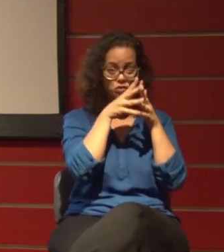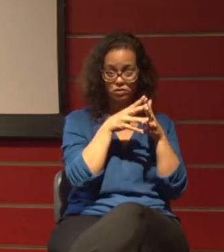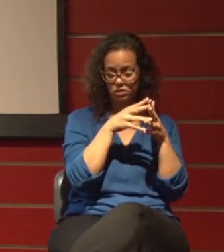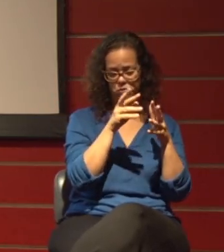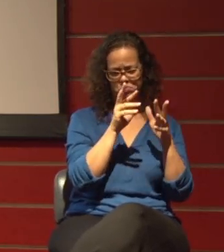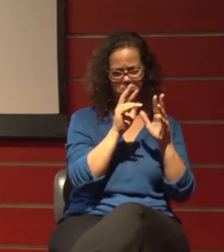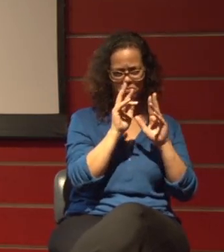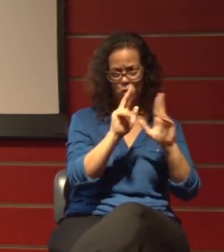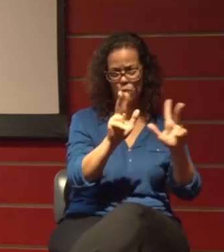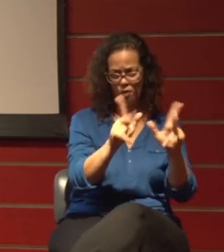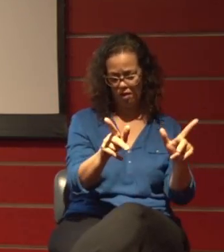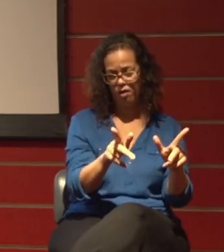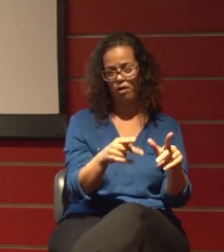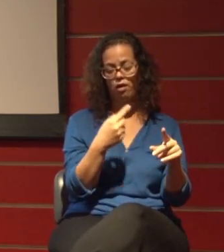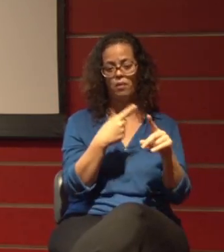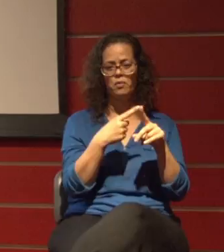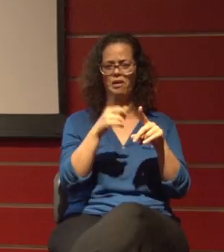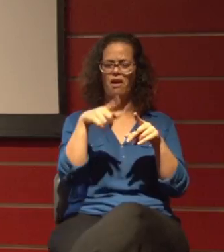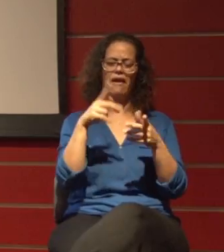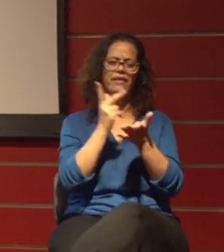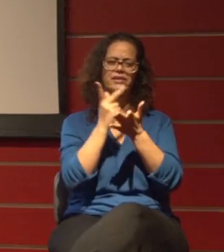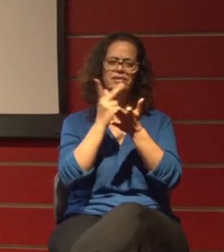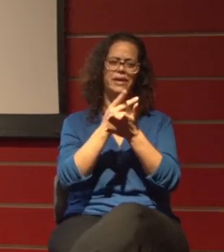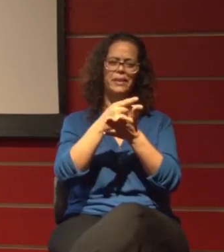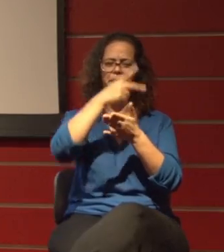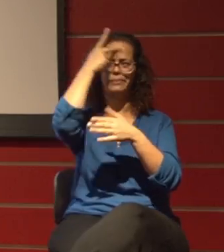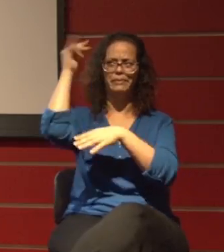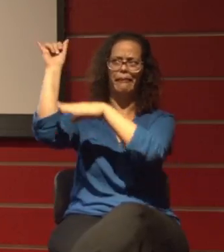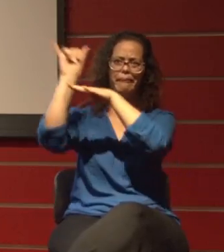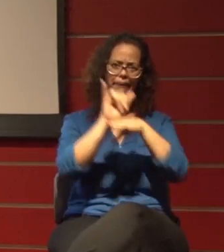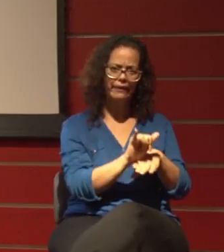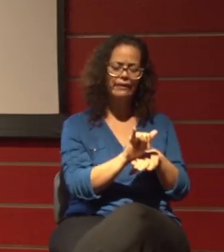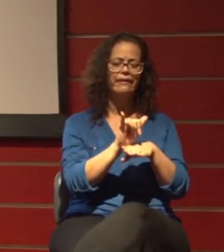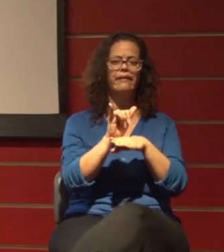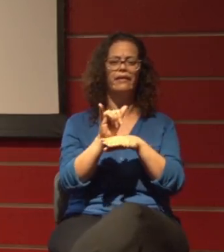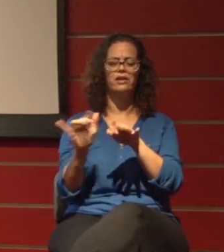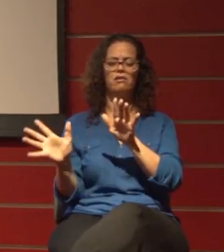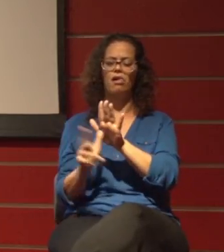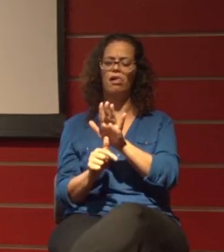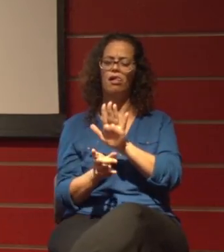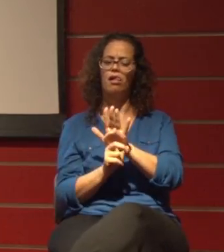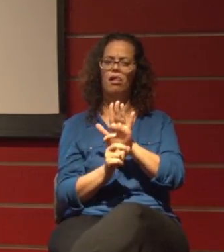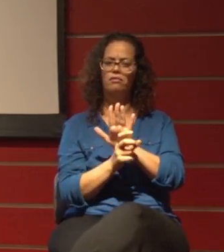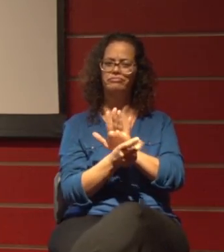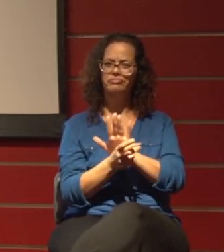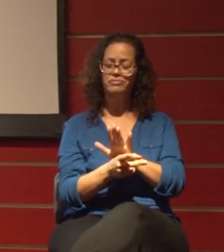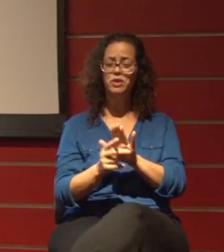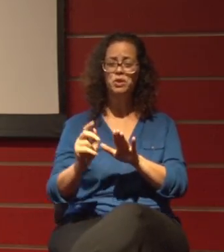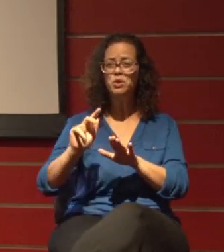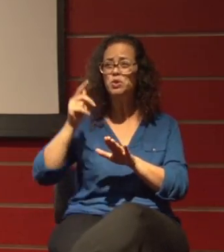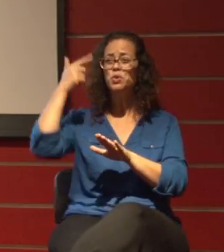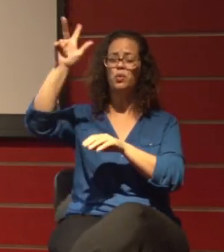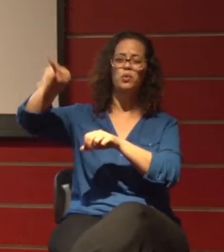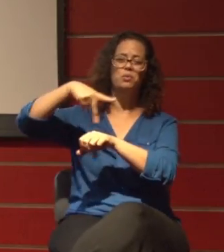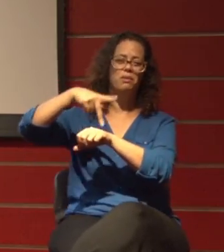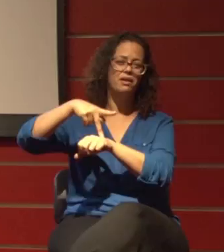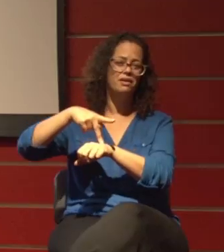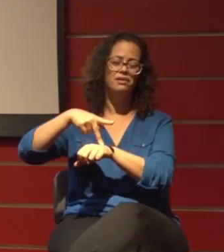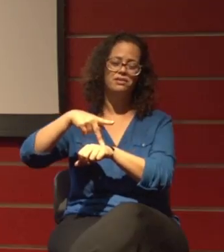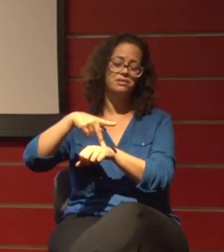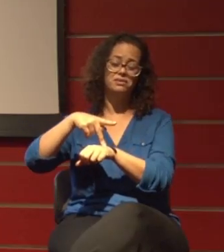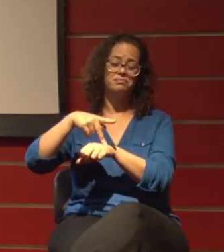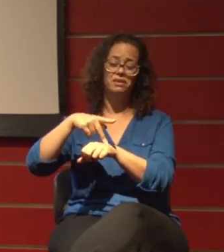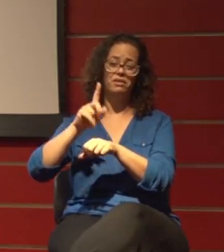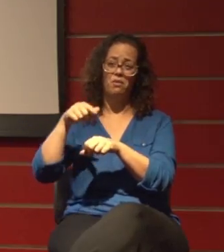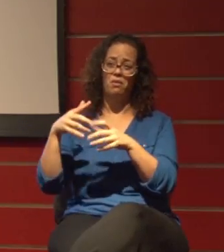sempre a a questão de seu Imigrante ainda O imigrante traficante que é de um outro país e aí é é